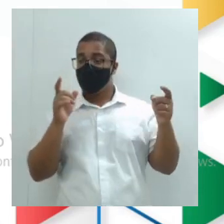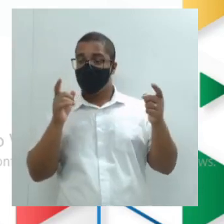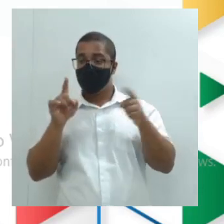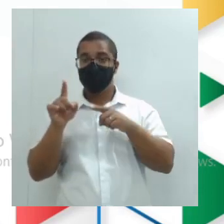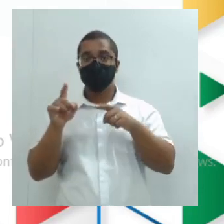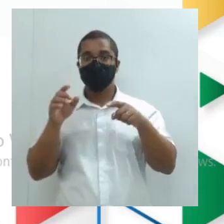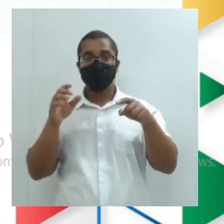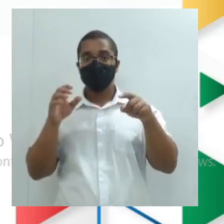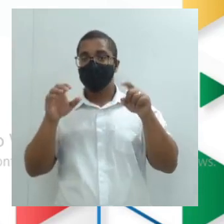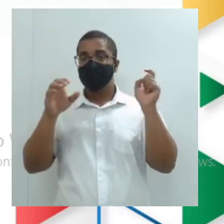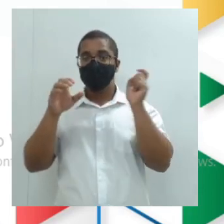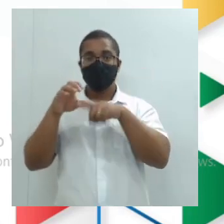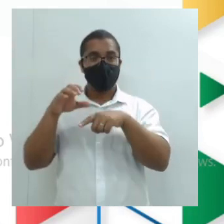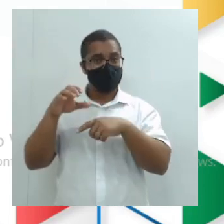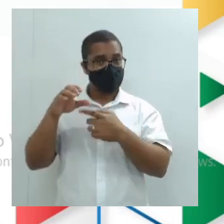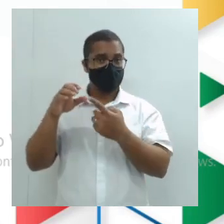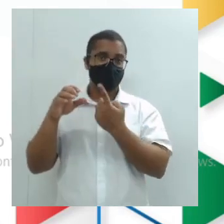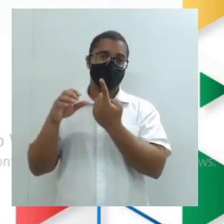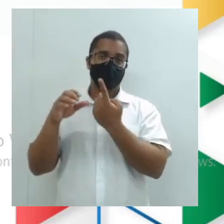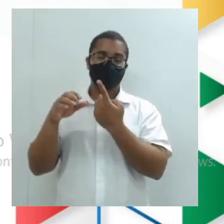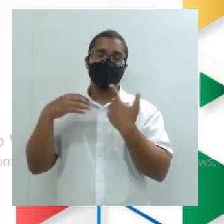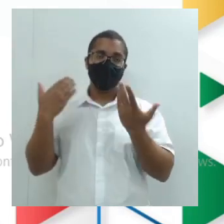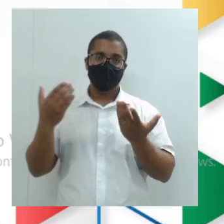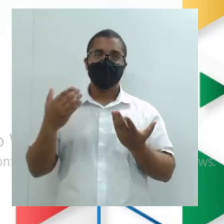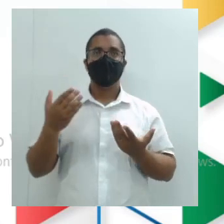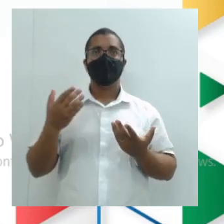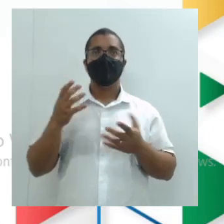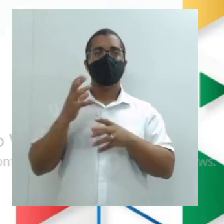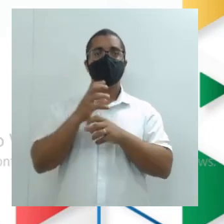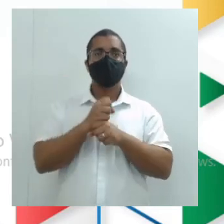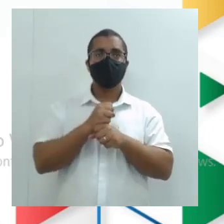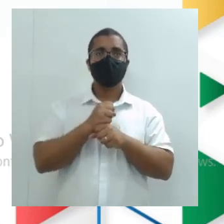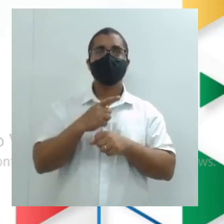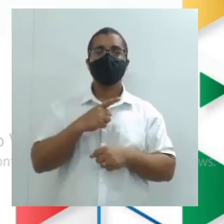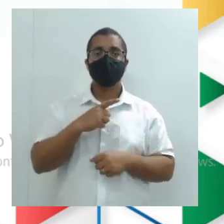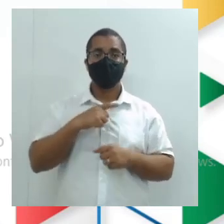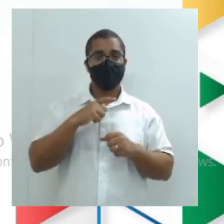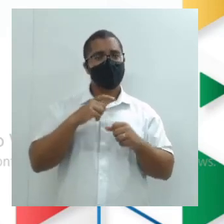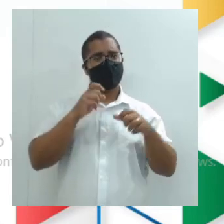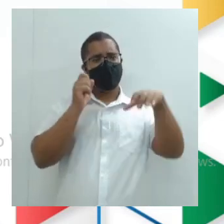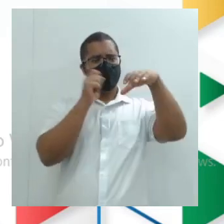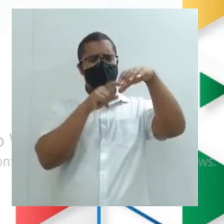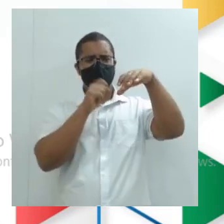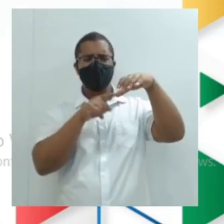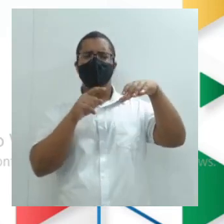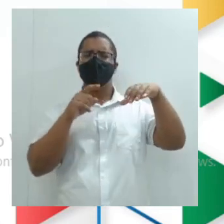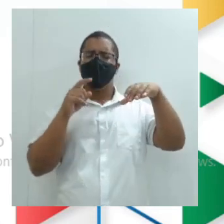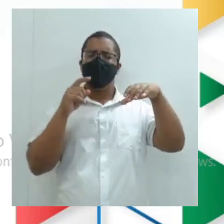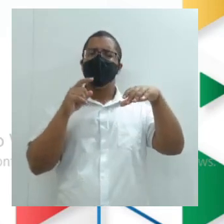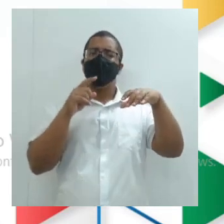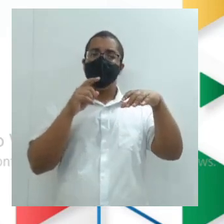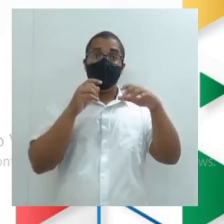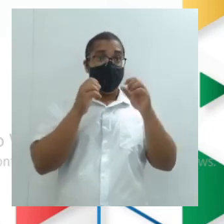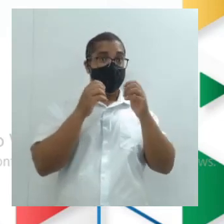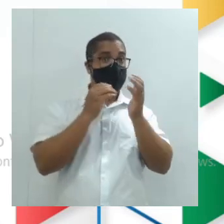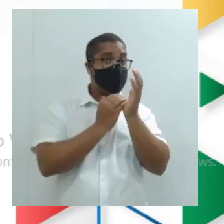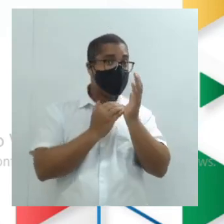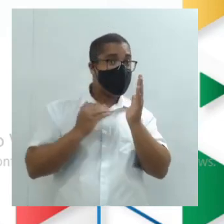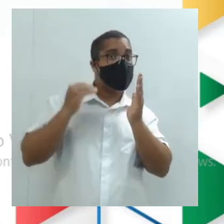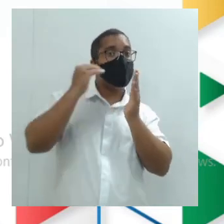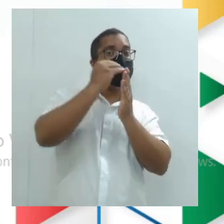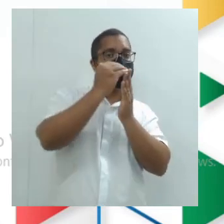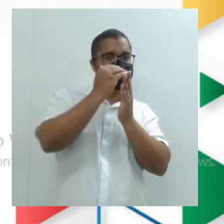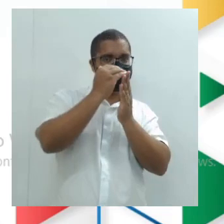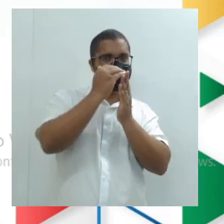saldo de gol está indicado aí, ó. Aí tem, claro, ele fez mais gols do que sofreu. Então, o saldo dele é